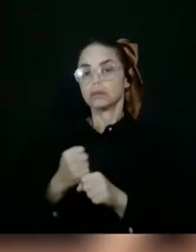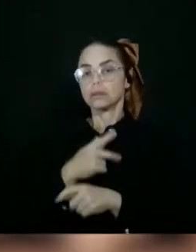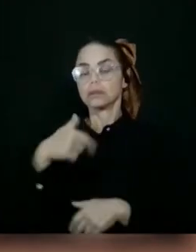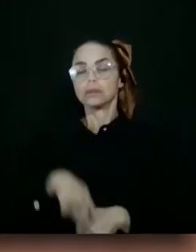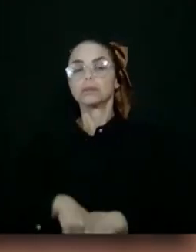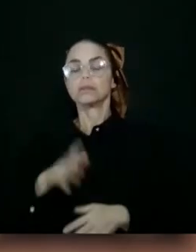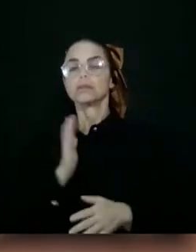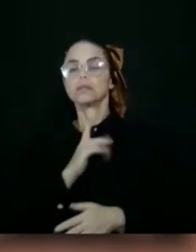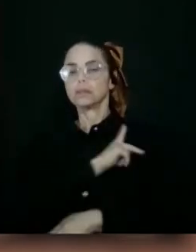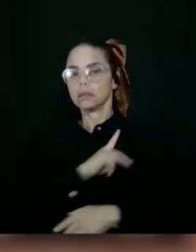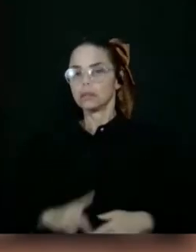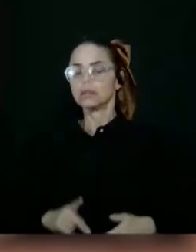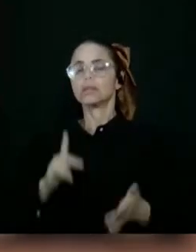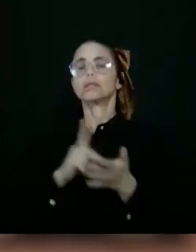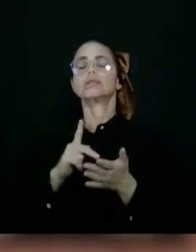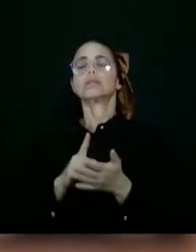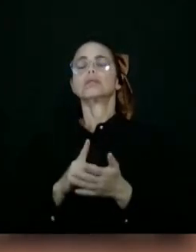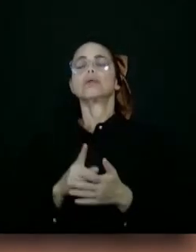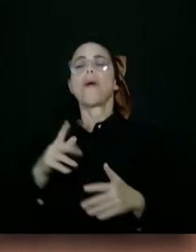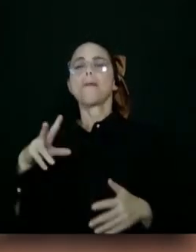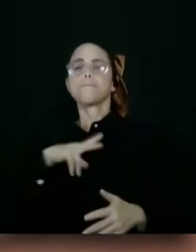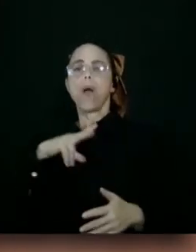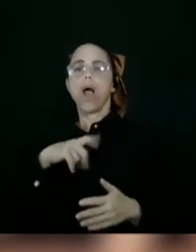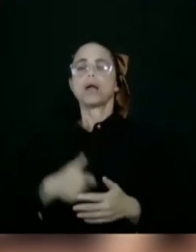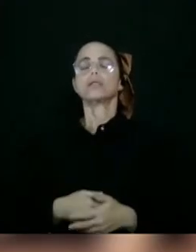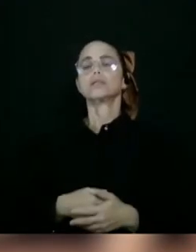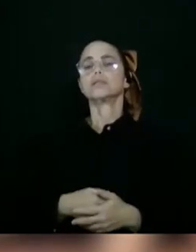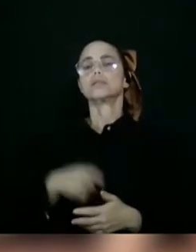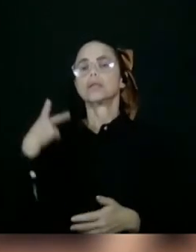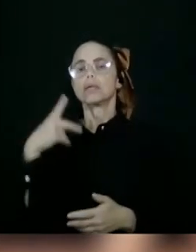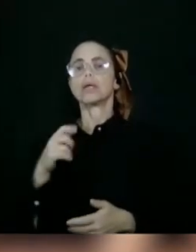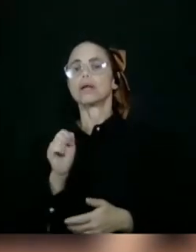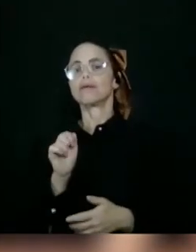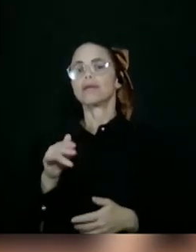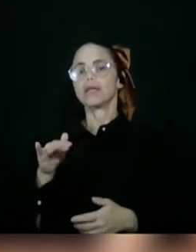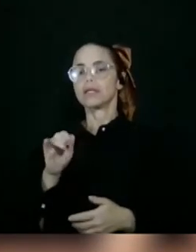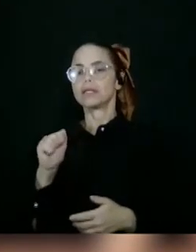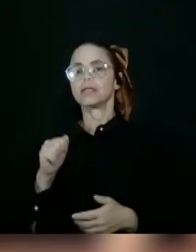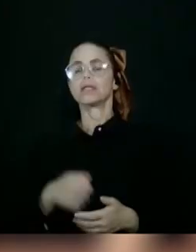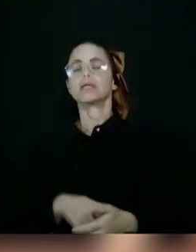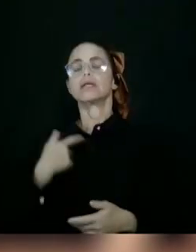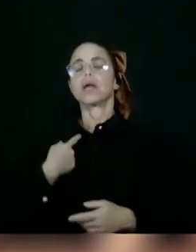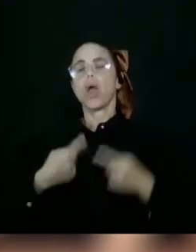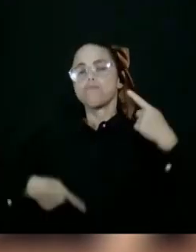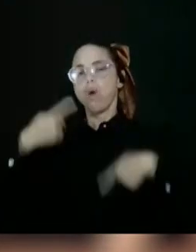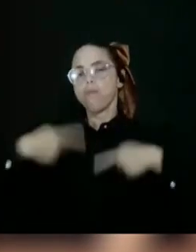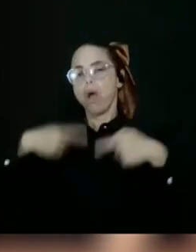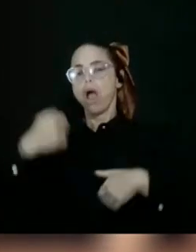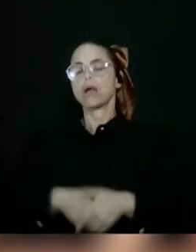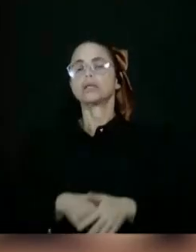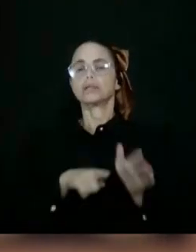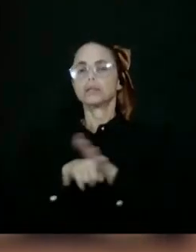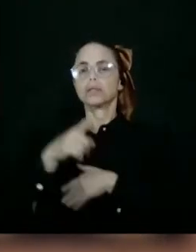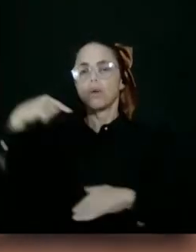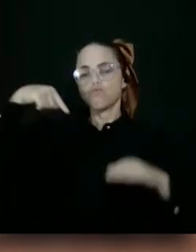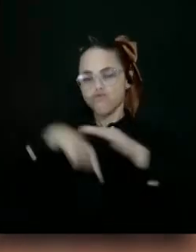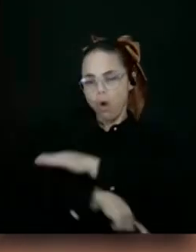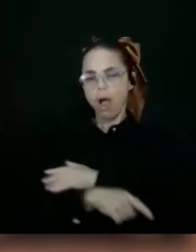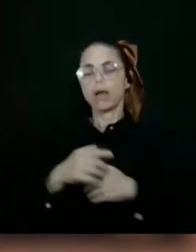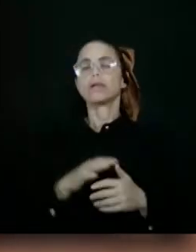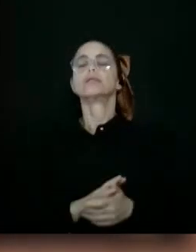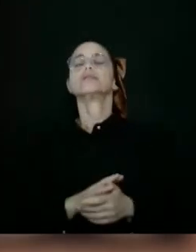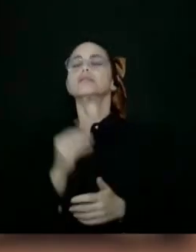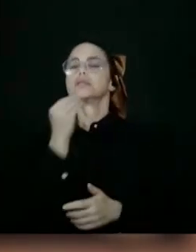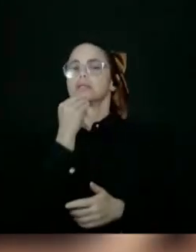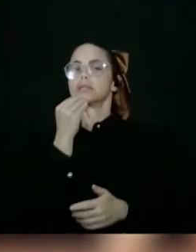de forma interina foi o vereador Vini Oliveira. Com a promoção de debates, análises aprofundadas das oportunidades e